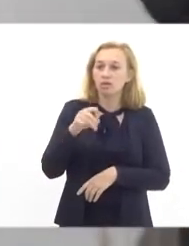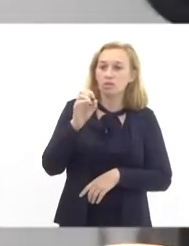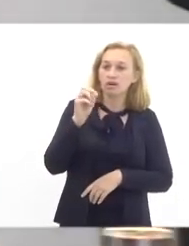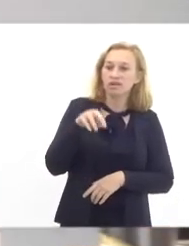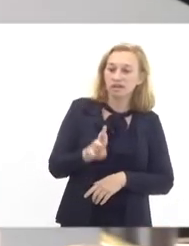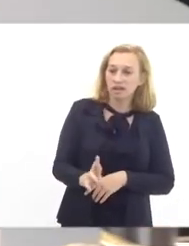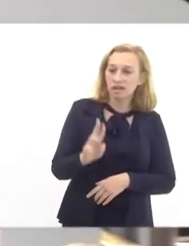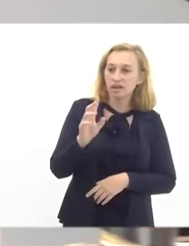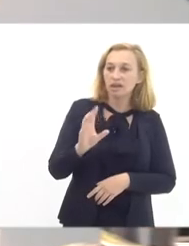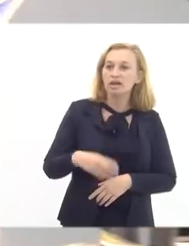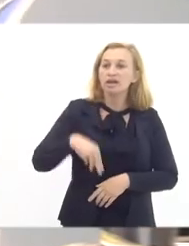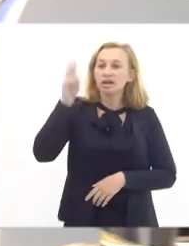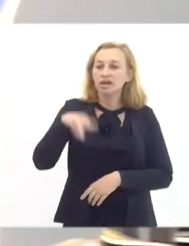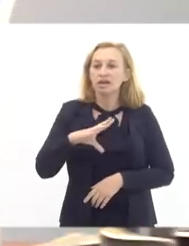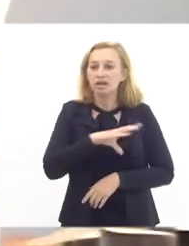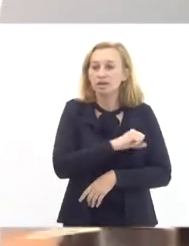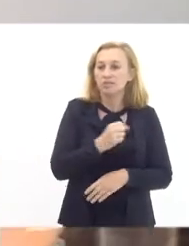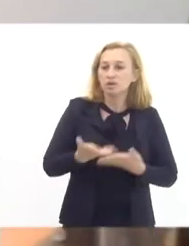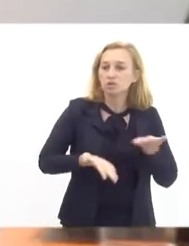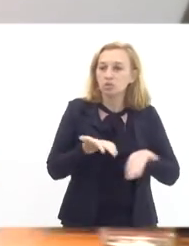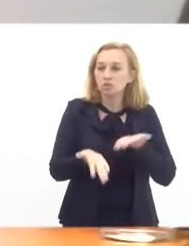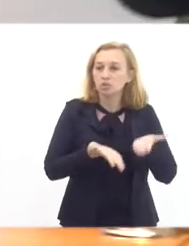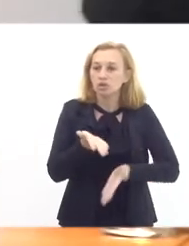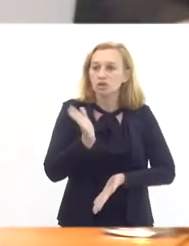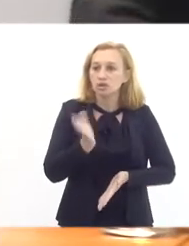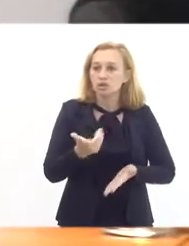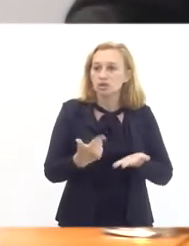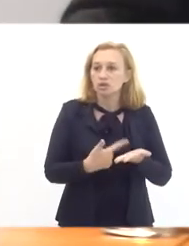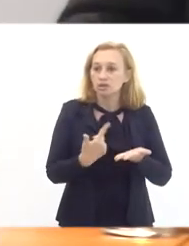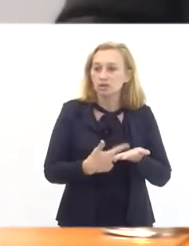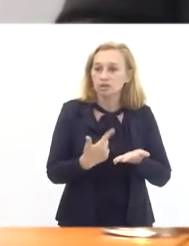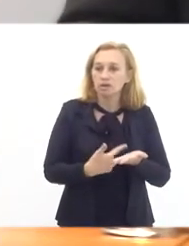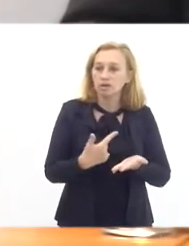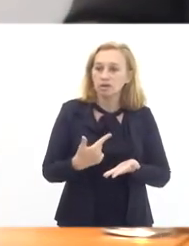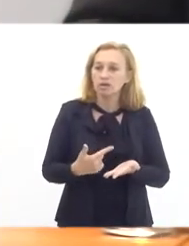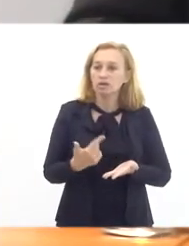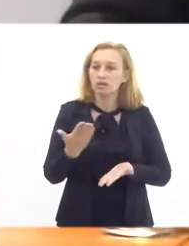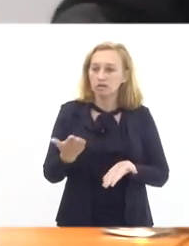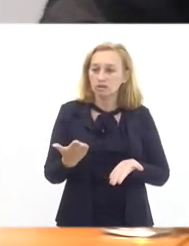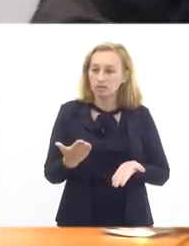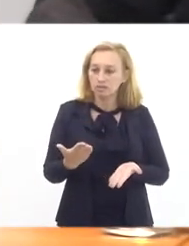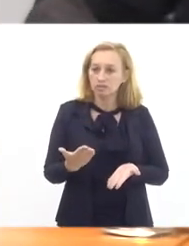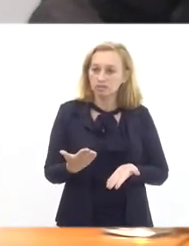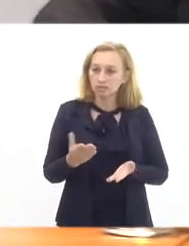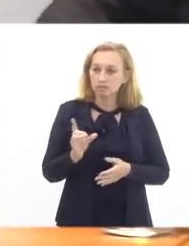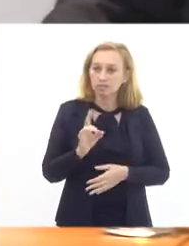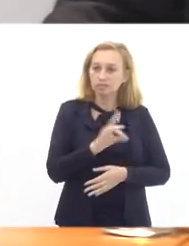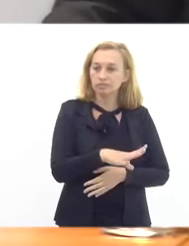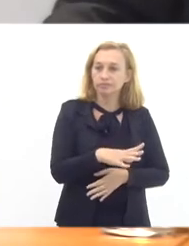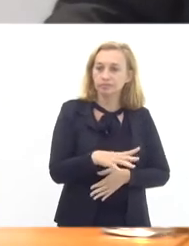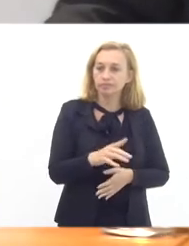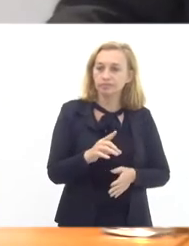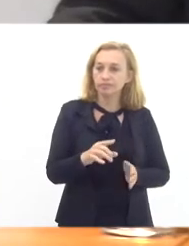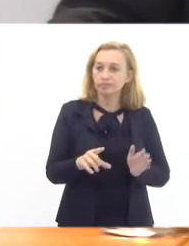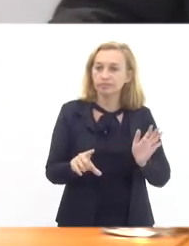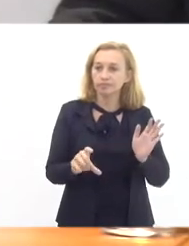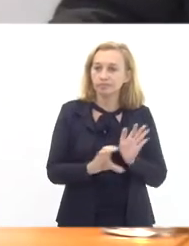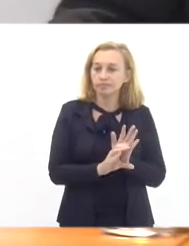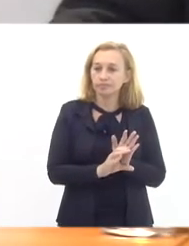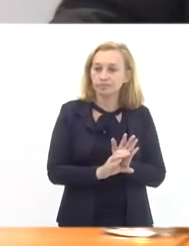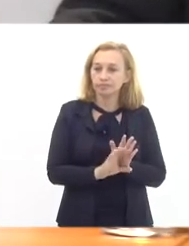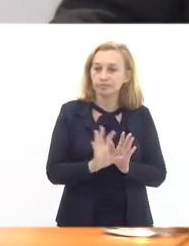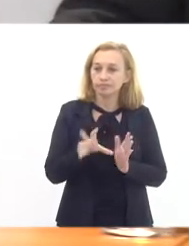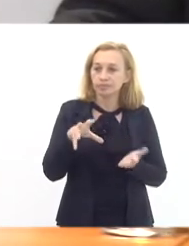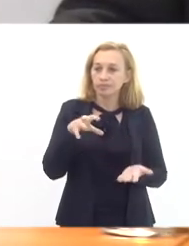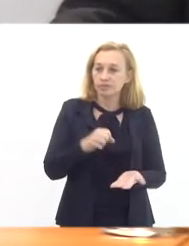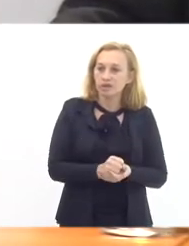cuida. Nós estávamos já com a revista no prelo, literalmente, e aí na penúltima página a gente fez questão de